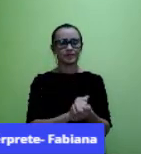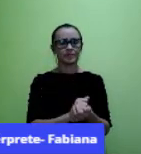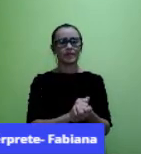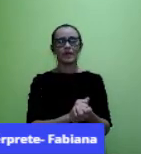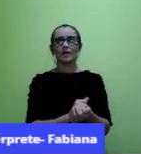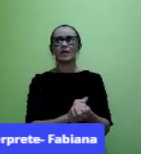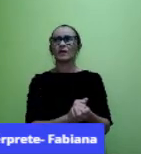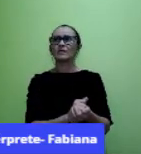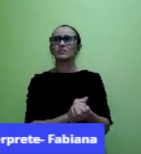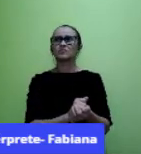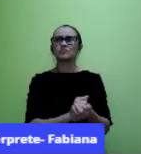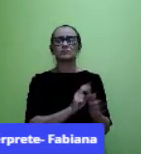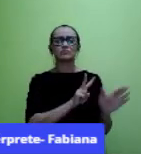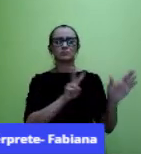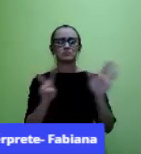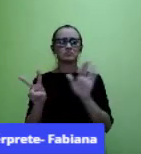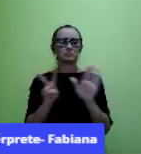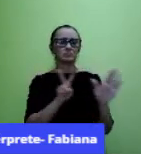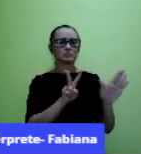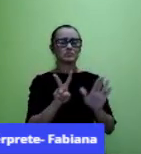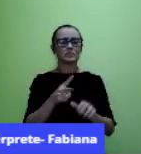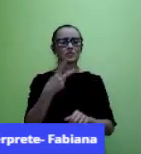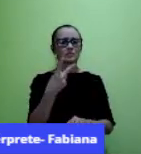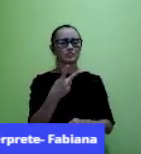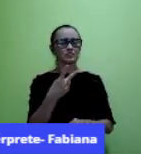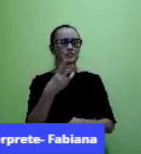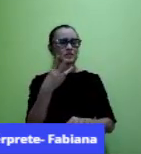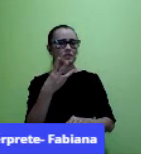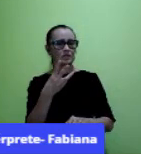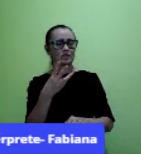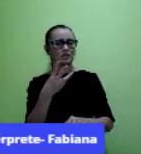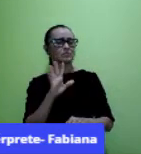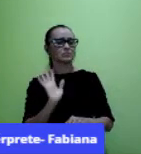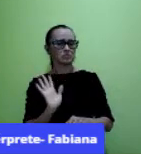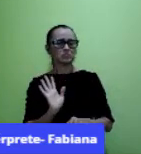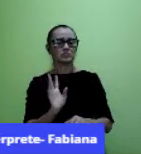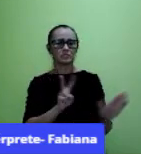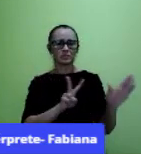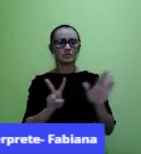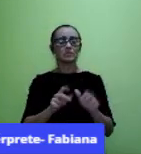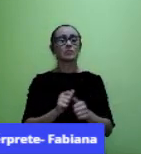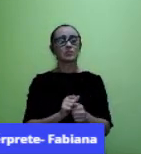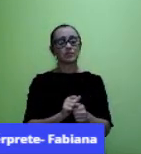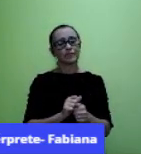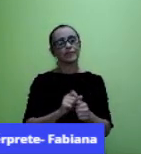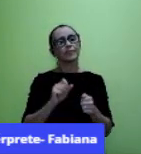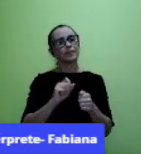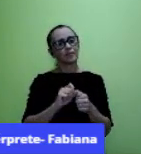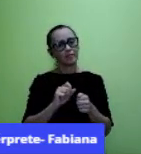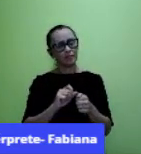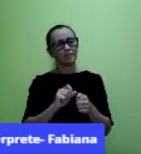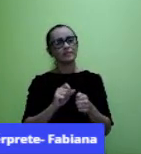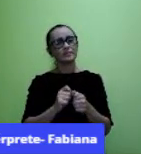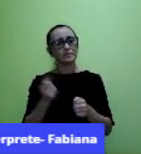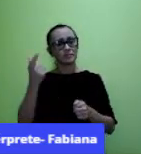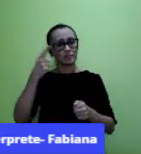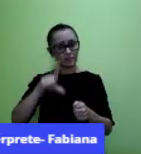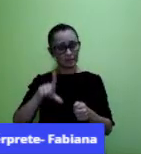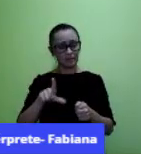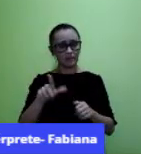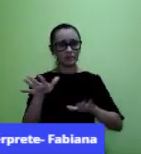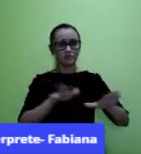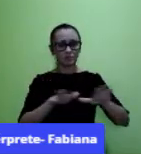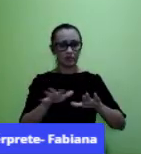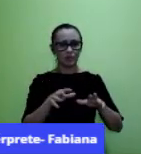circuito. Eu percebi a necessidade. Então, refaça esse circuito com os mesmos movimentos, pode ser ou não diferenciado, os